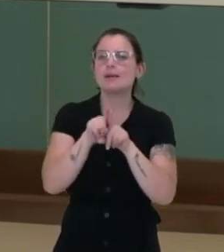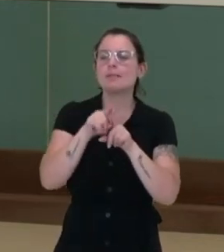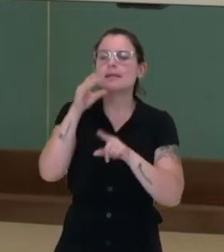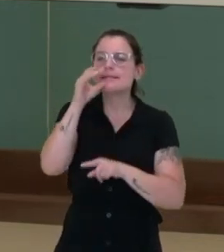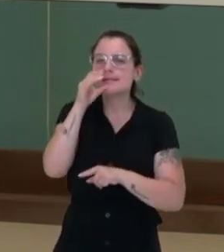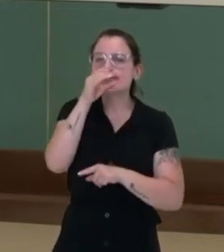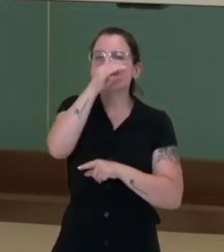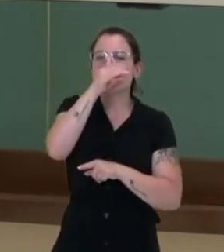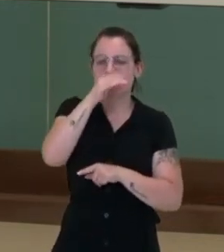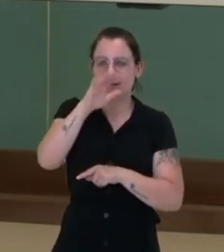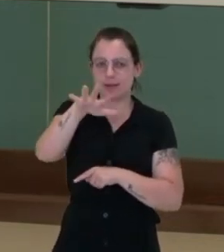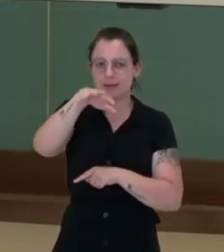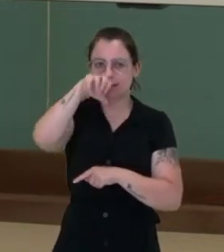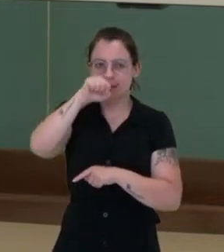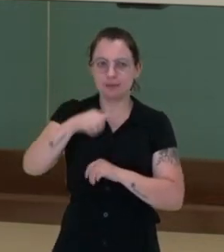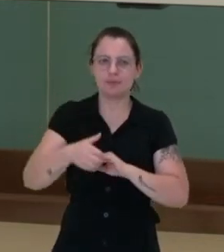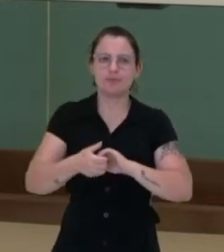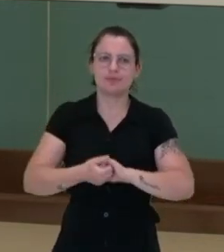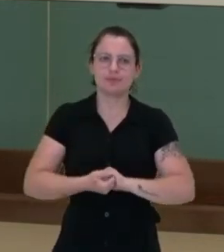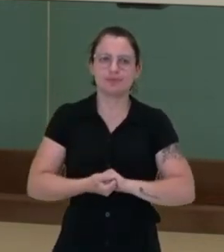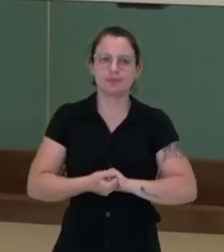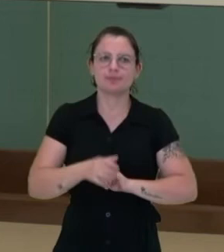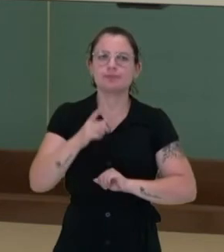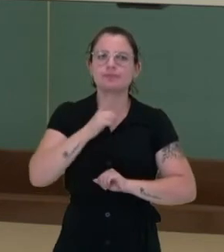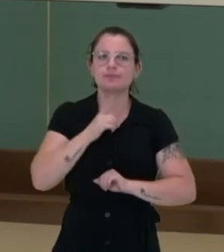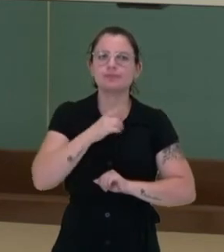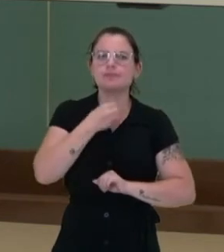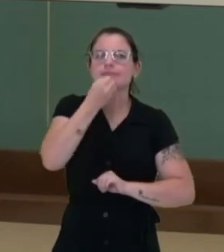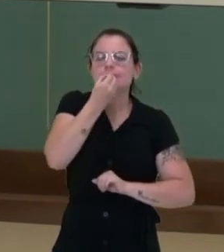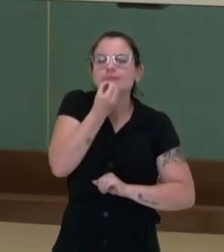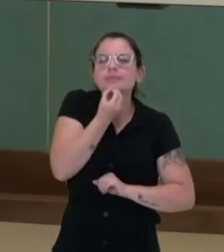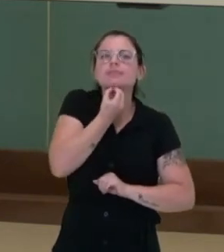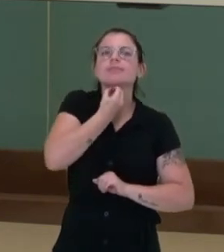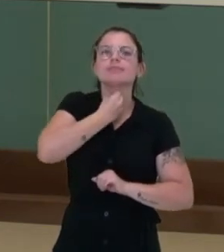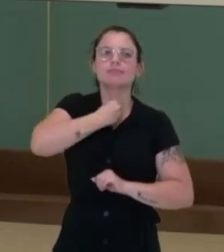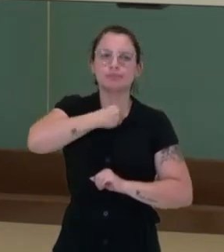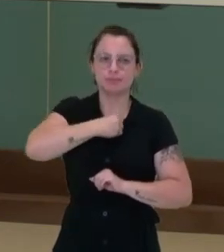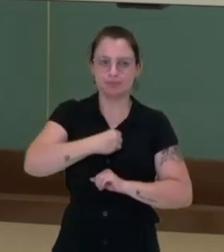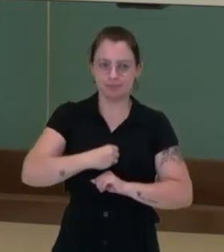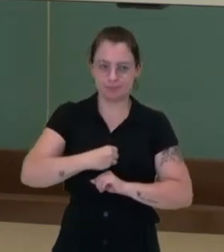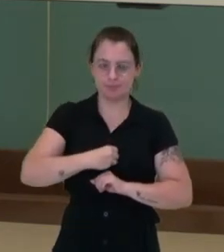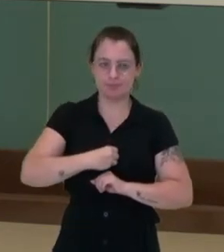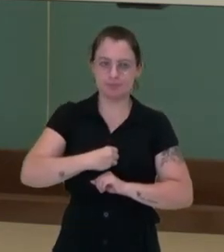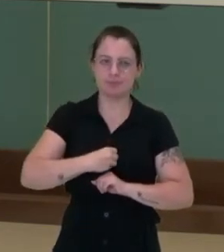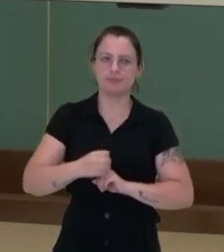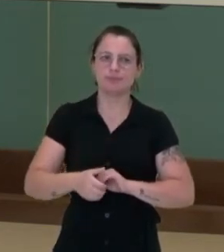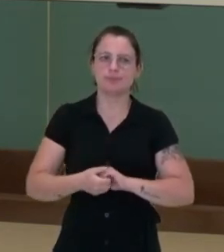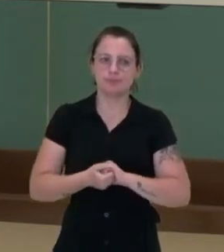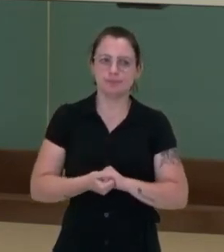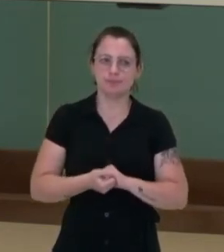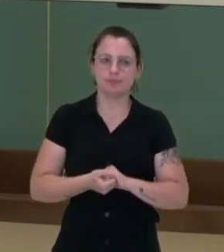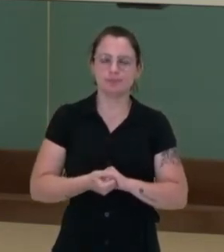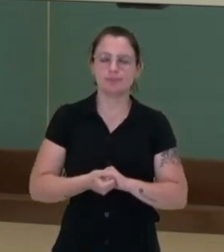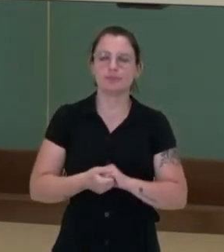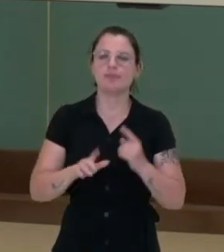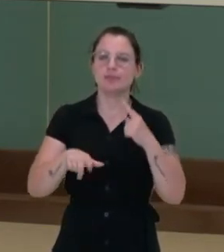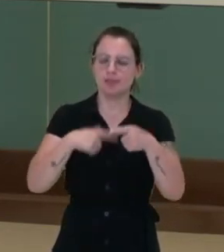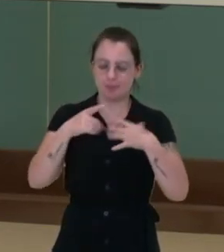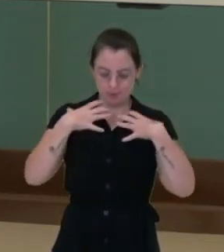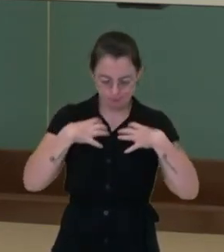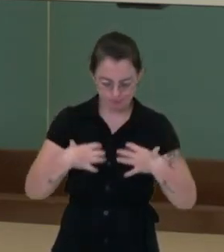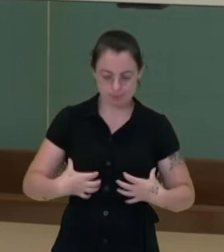caminhos, tubos, faringe, laringe, traqueia e brônquios, que vão se ramificar em bronquíolos